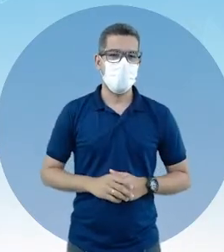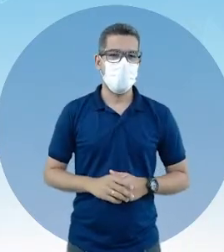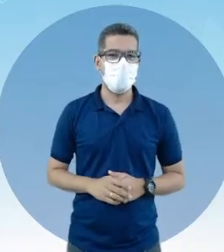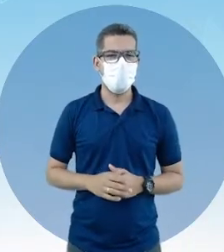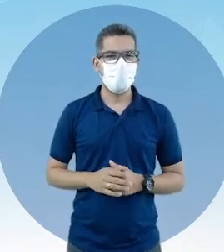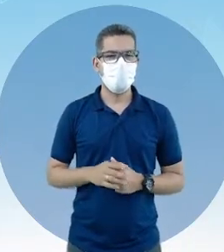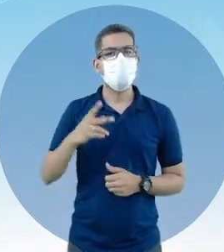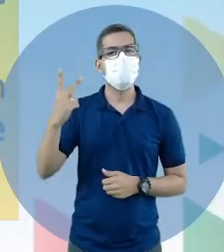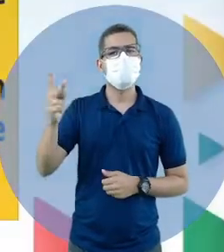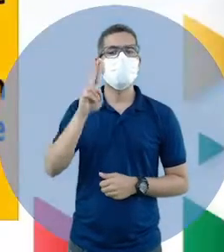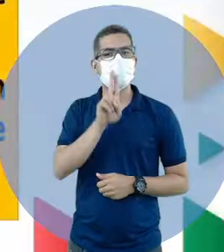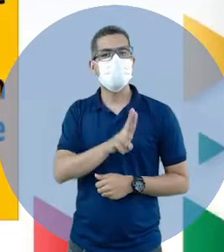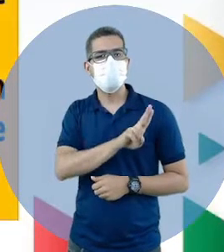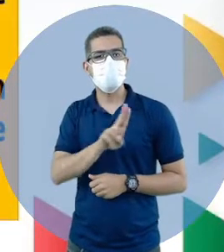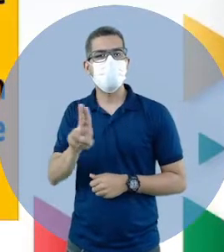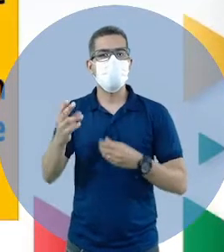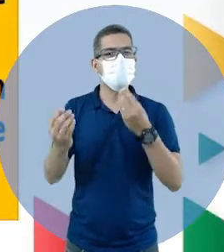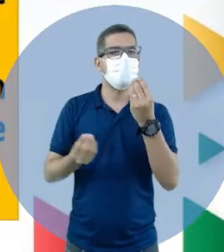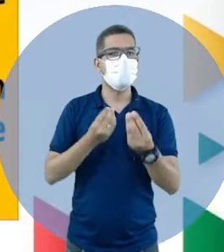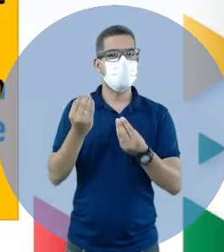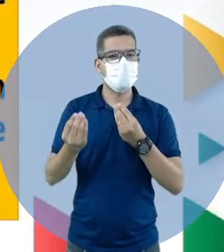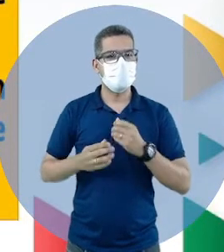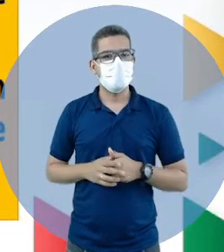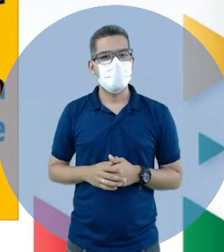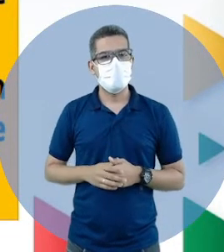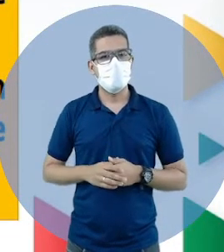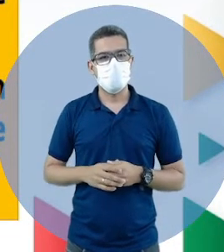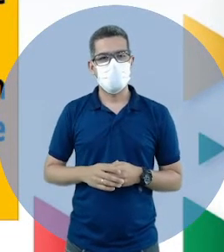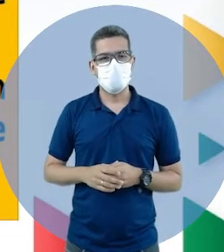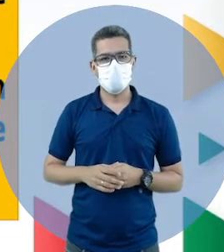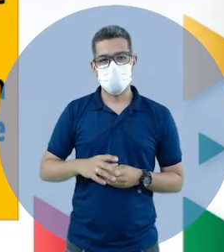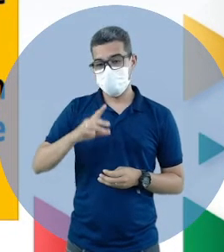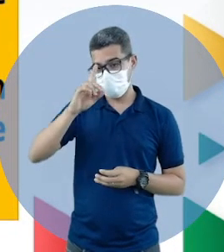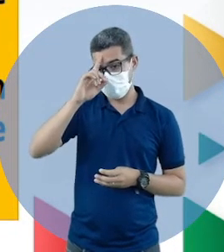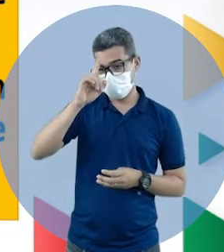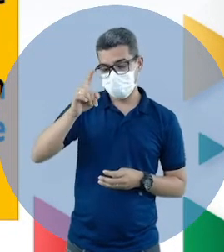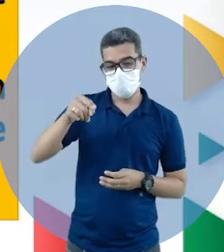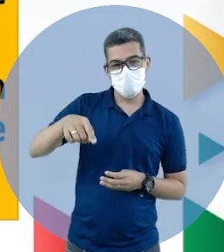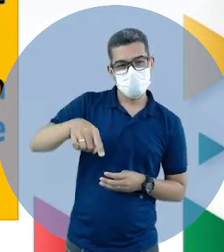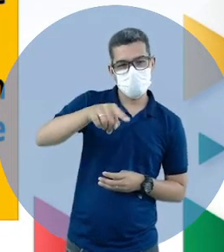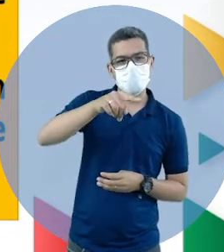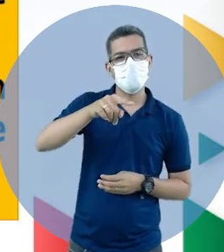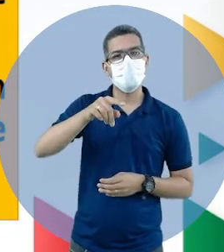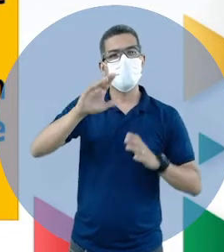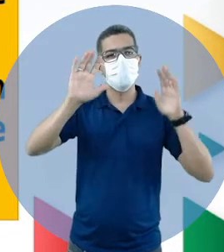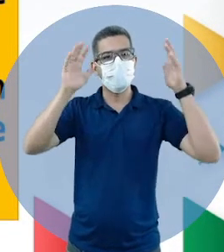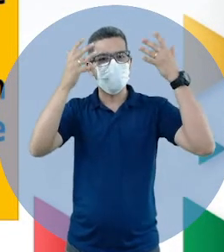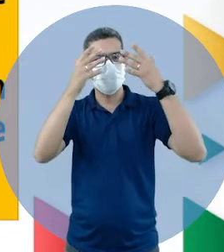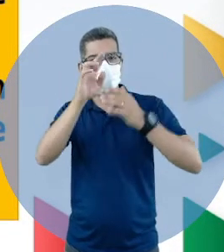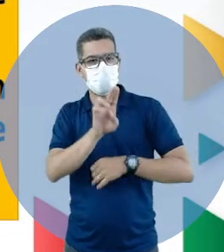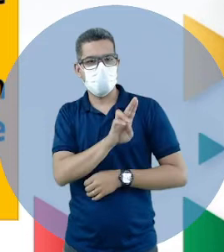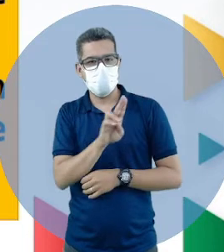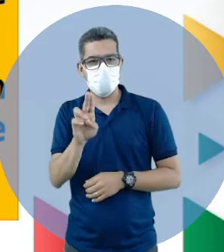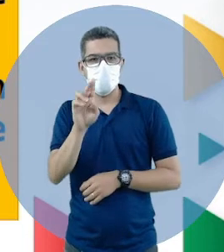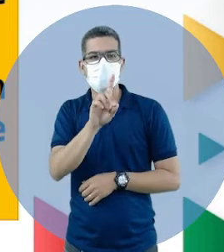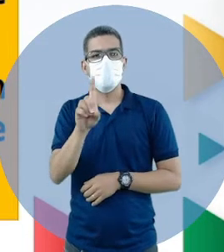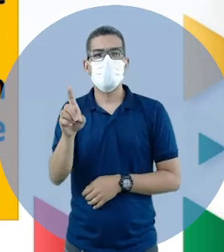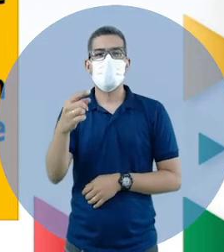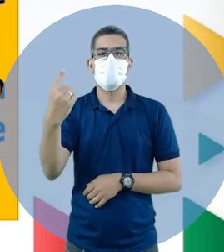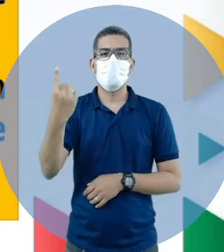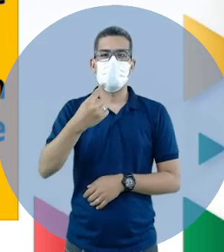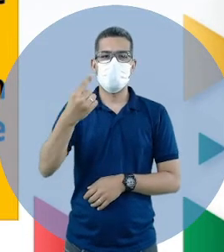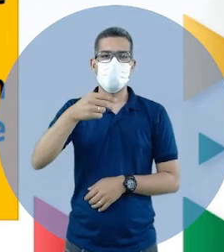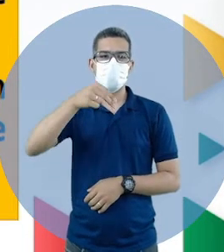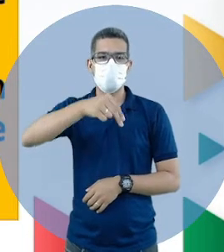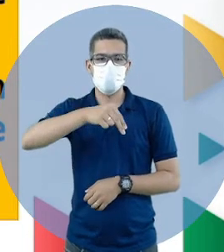padre. Na tela, acompanhe comigo. Foi ordenado sacerdote, padre, no dia 1º de novembro de